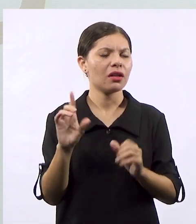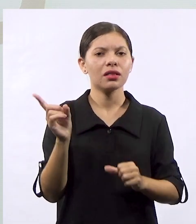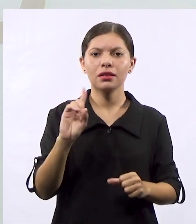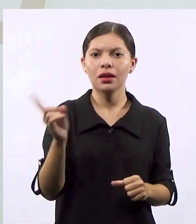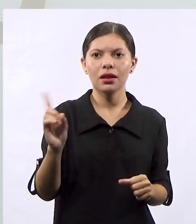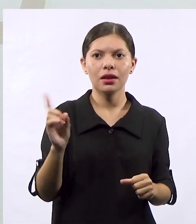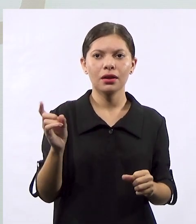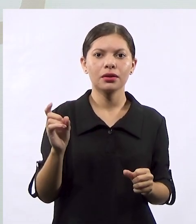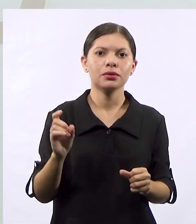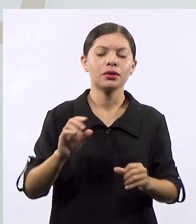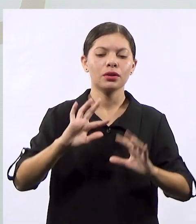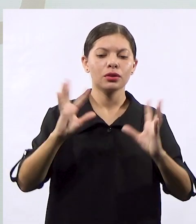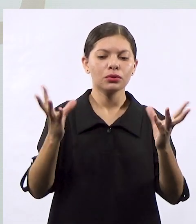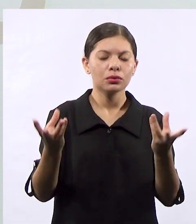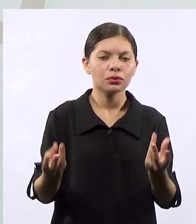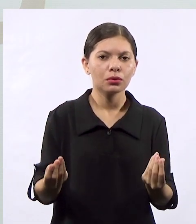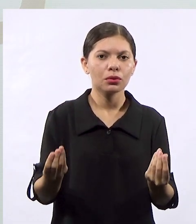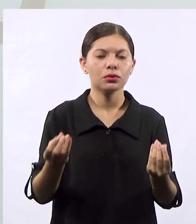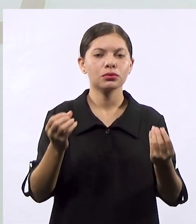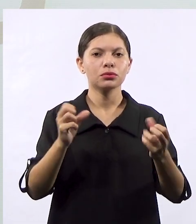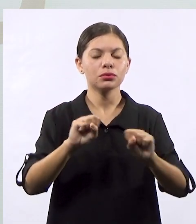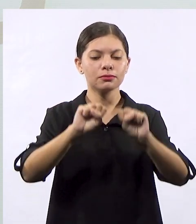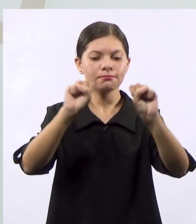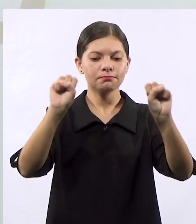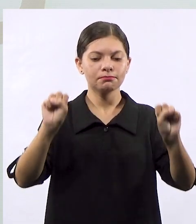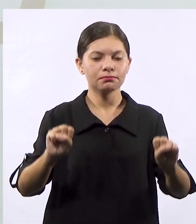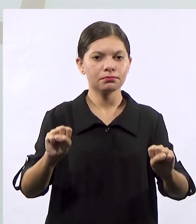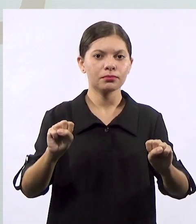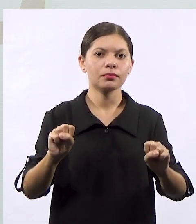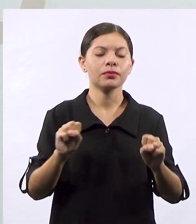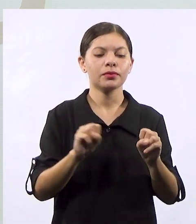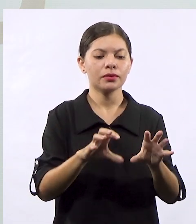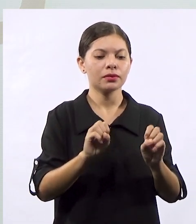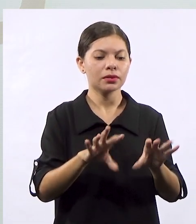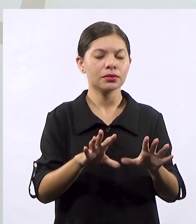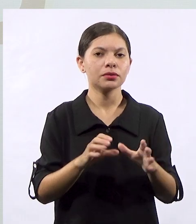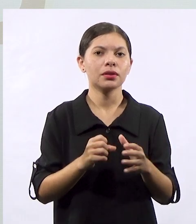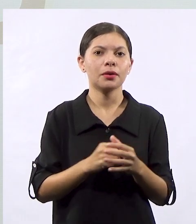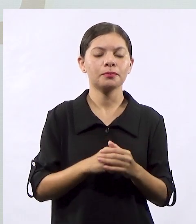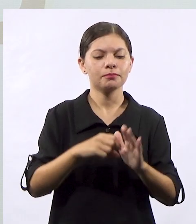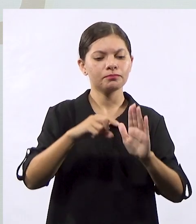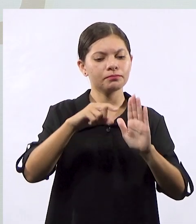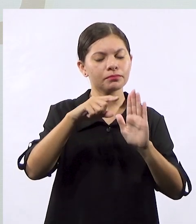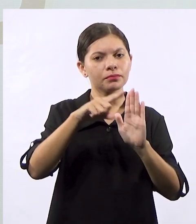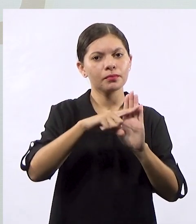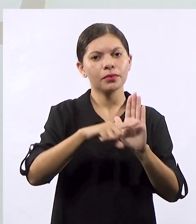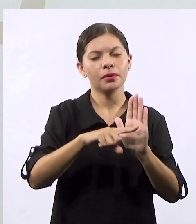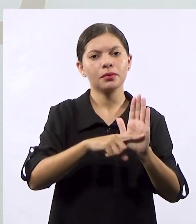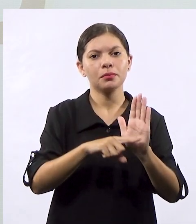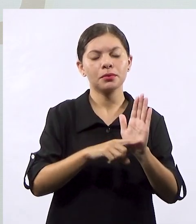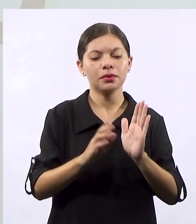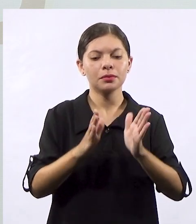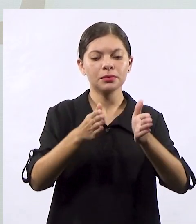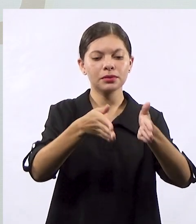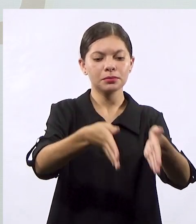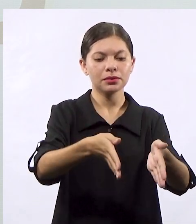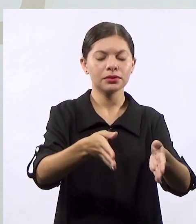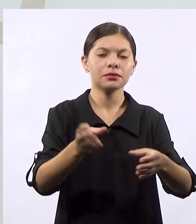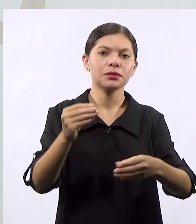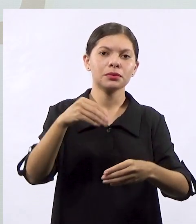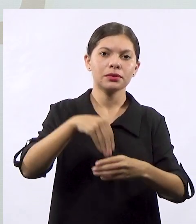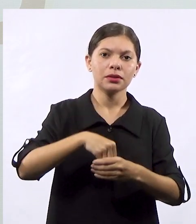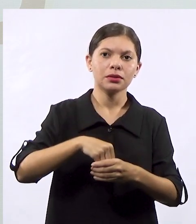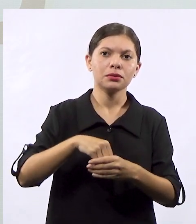todo o sistema educacional. Aí eu tenho programas específicos, por exemplo, dentro do